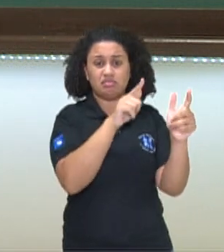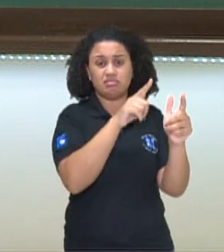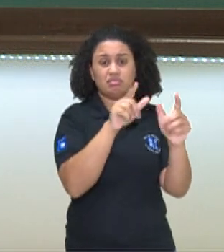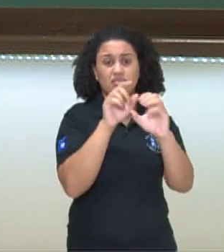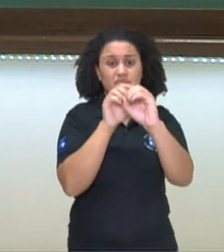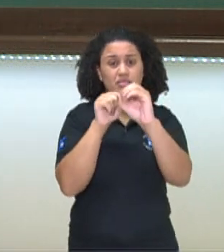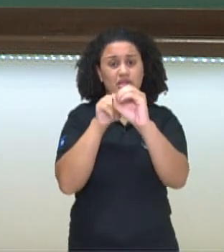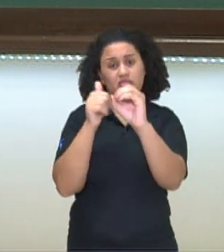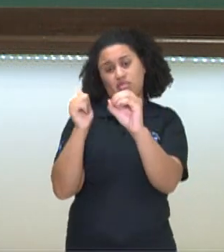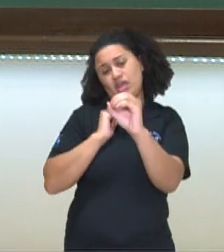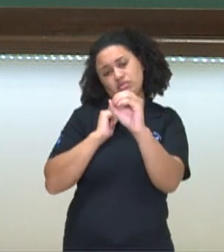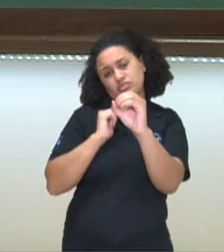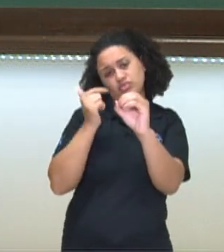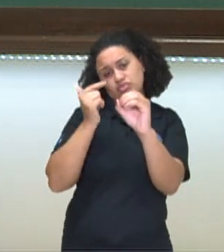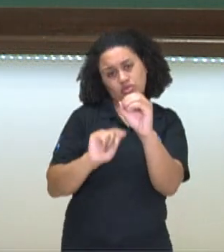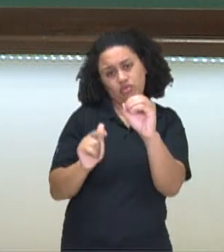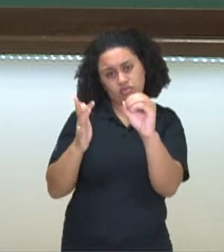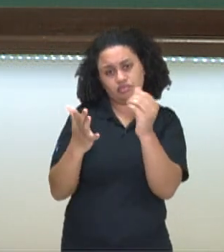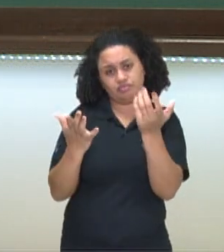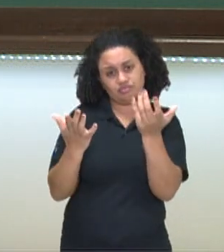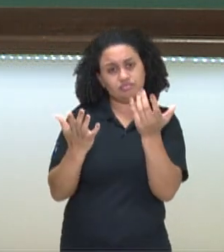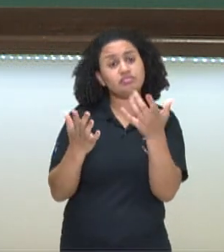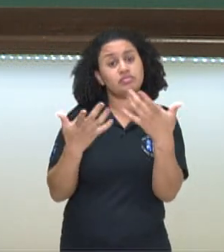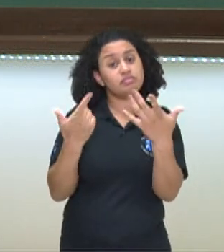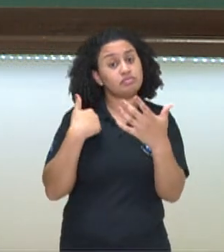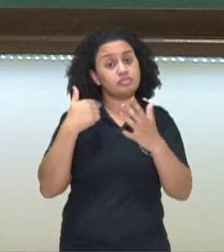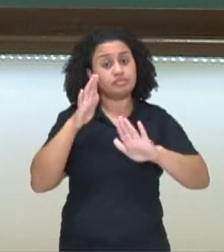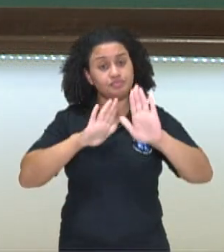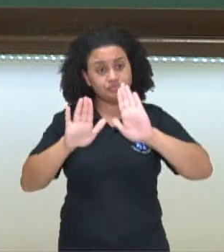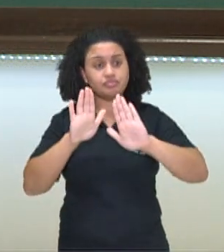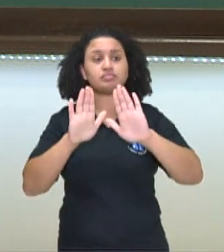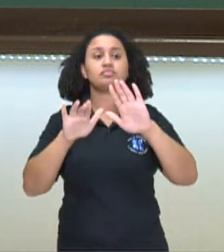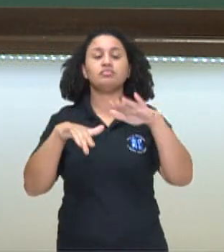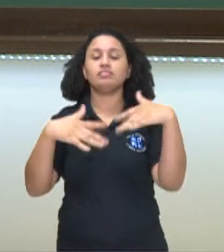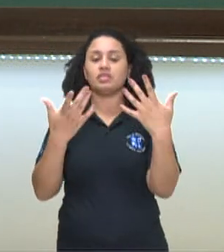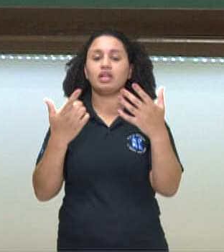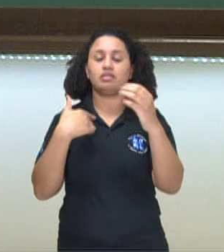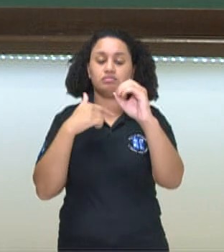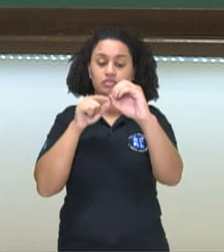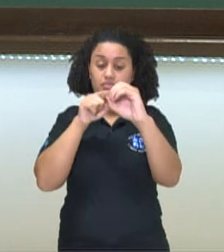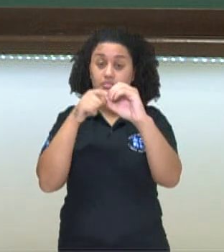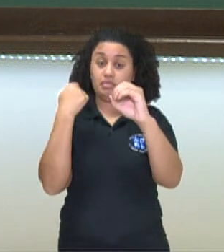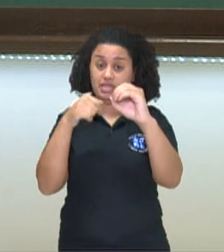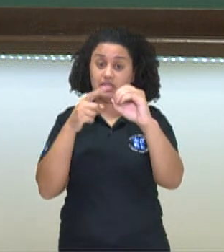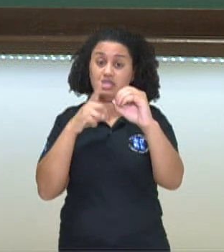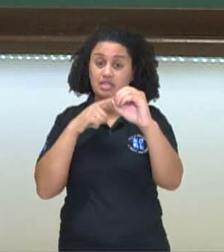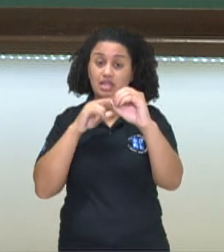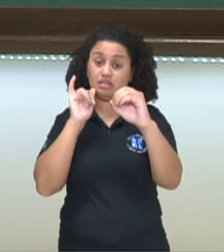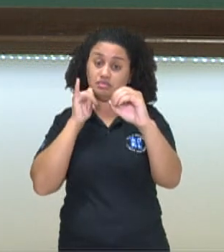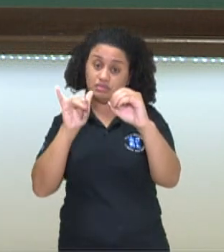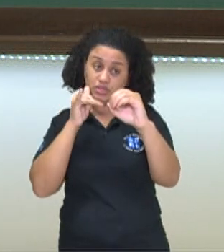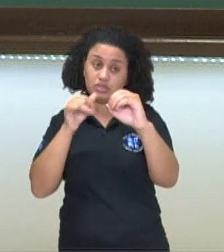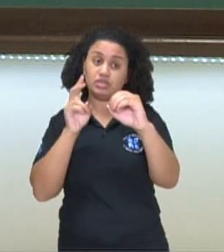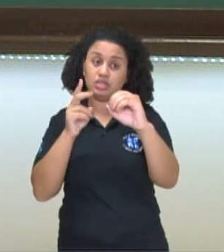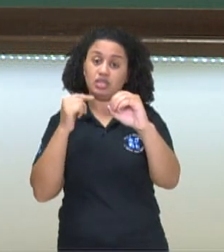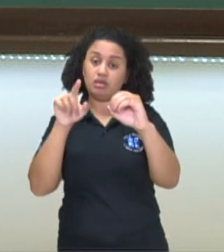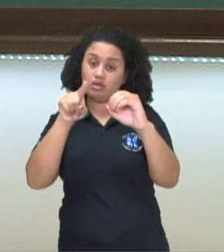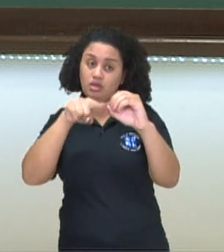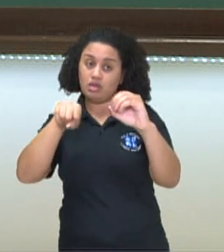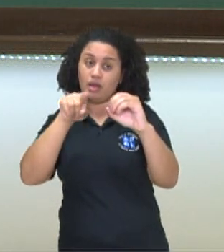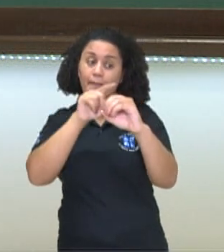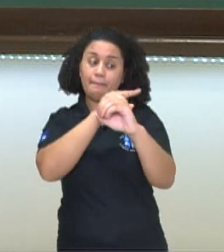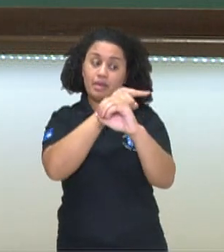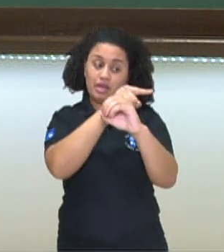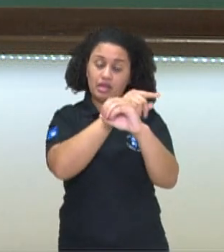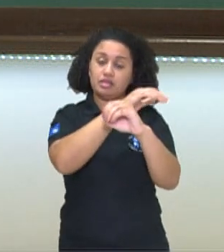corpo B volta ao normal, volta a ficar neutro. Não, eu quero manter ele eletrizado. Se eu quero manter ele eletrizado, eu tenho que desligar